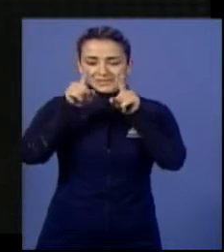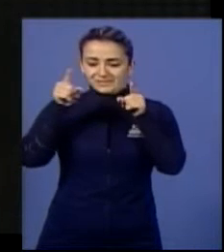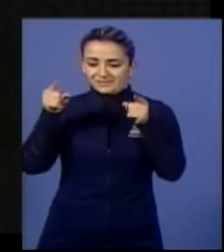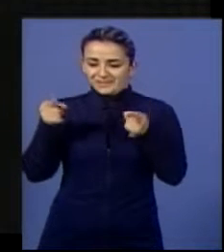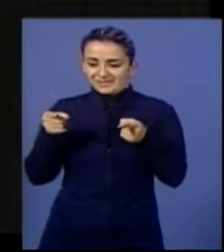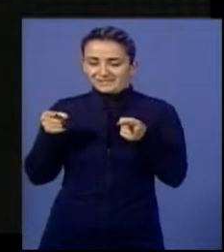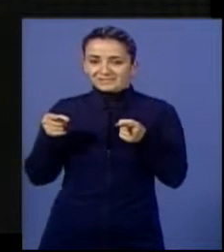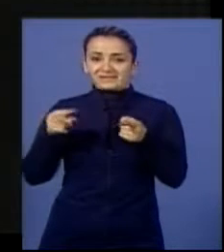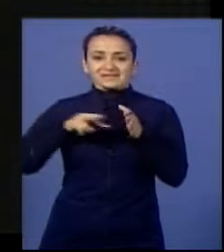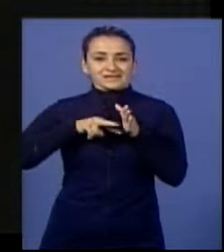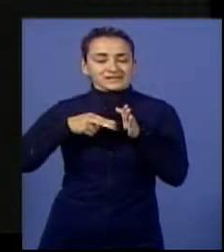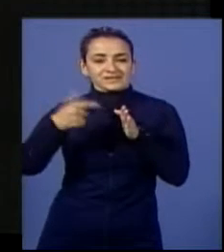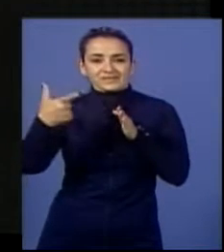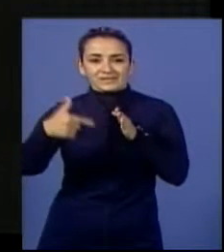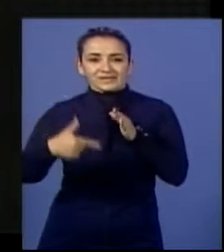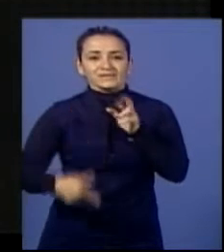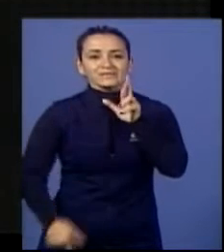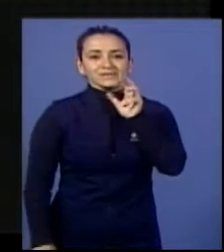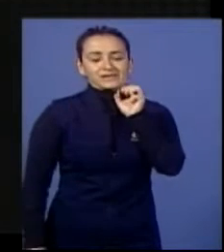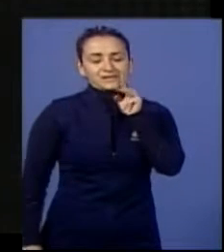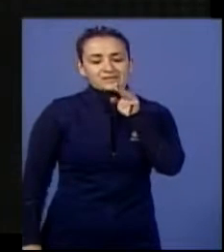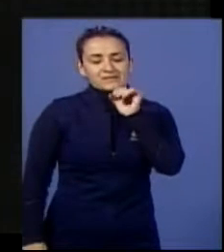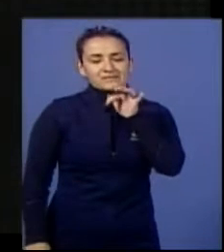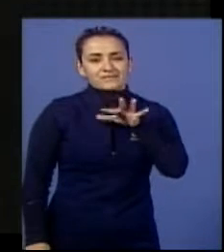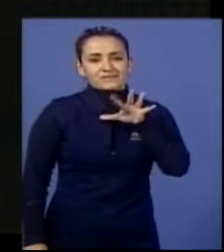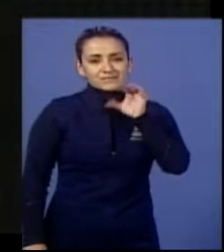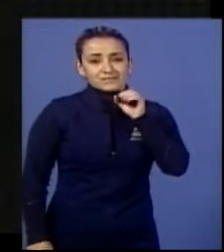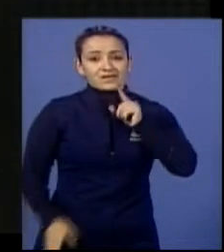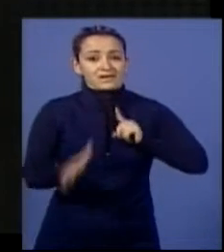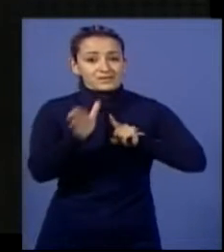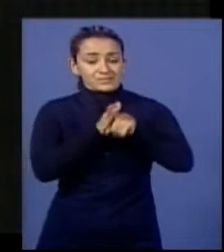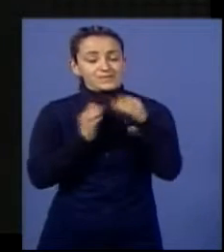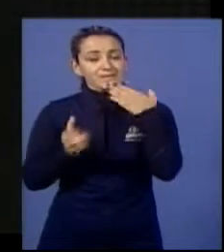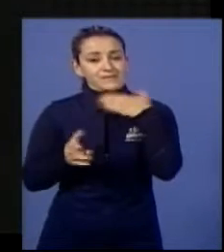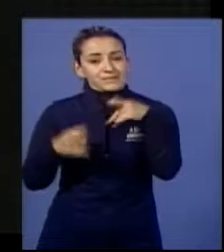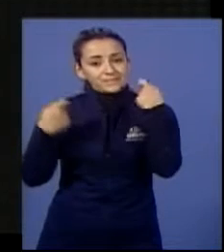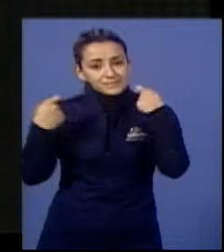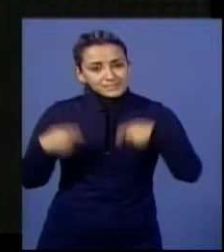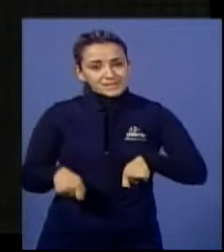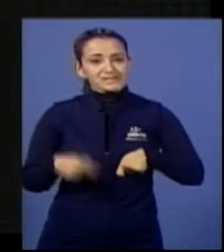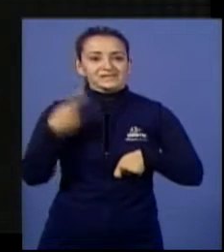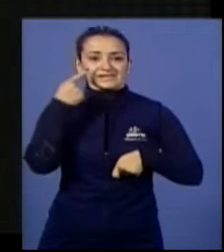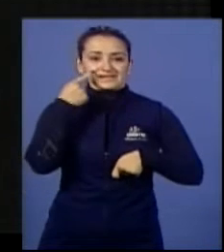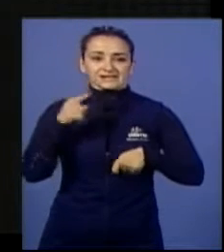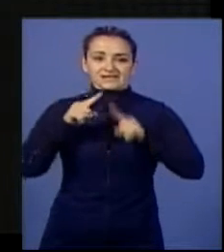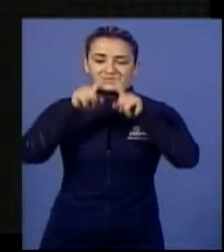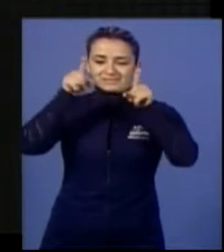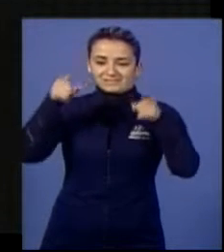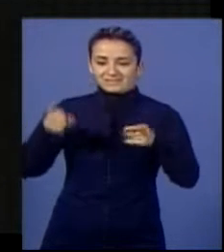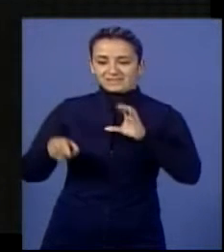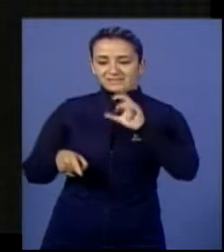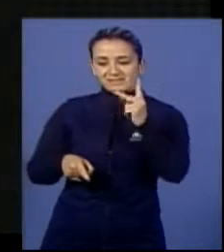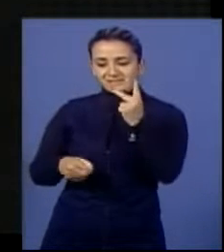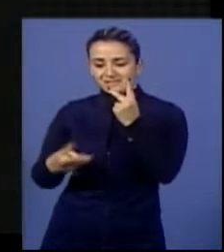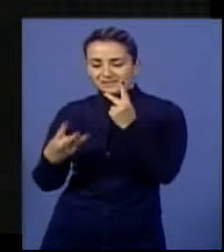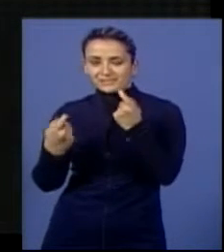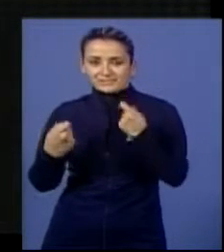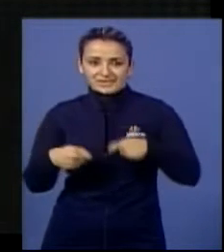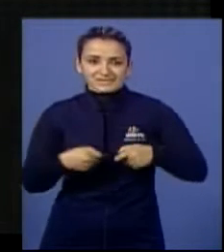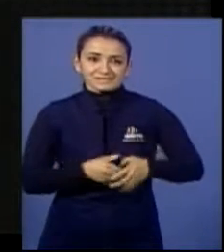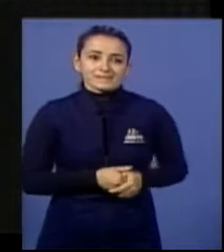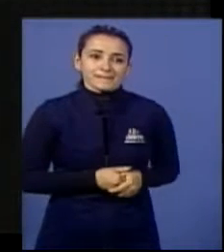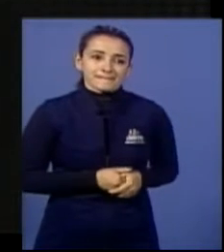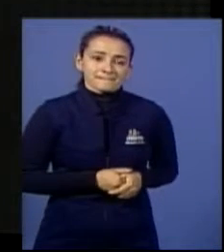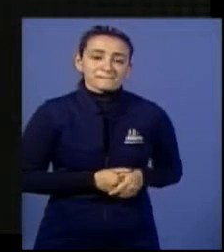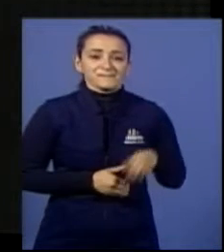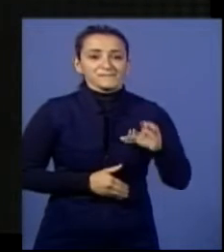Eliminamos a última. Os dois têm piruzão. Então, beleza. Esse aqui... Mas esse não está entre carbonos. Não está entre carbonos.